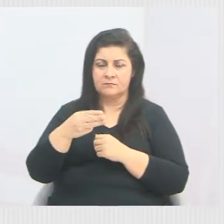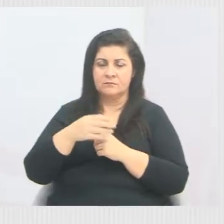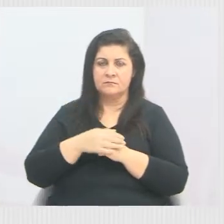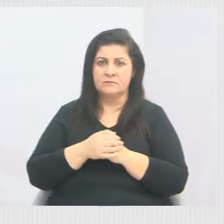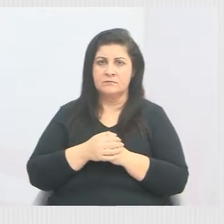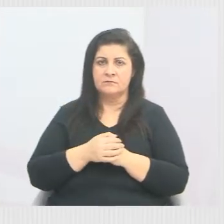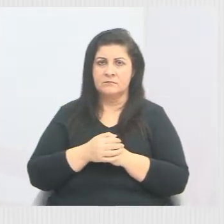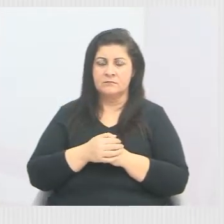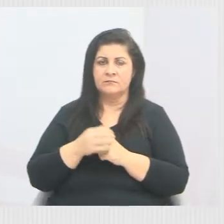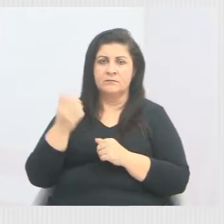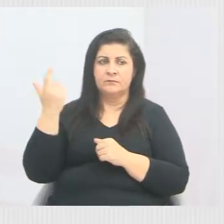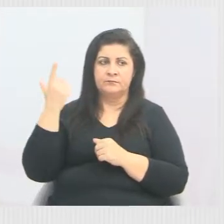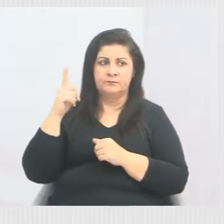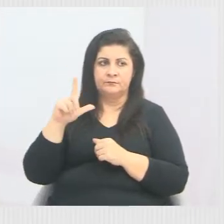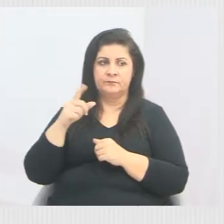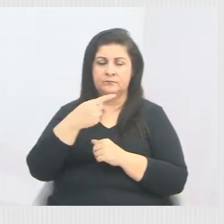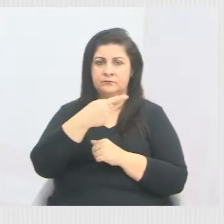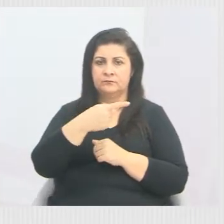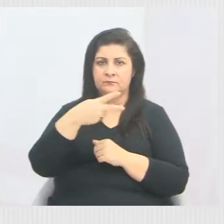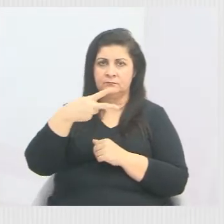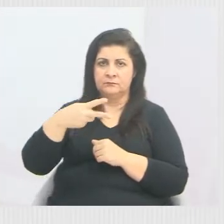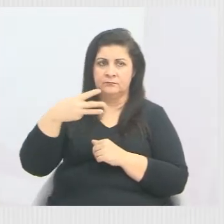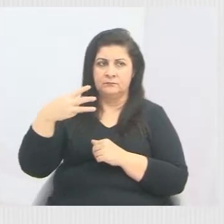249.914.000 e a realizado